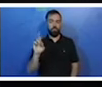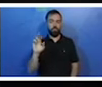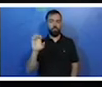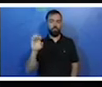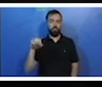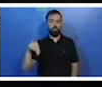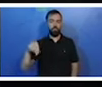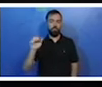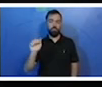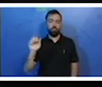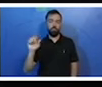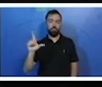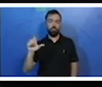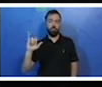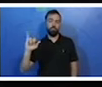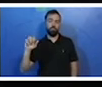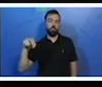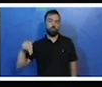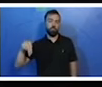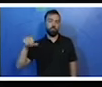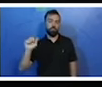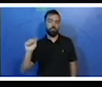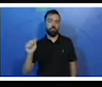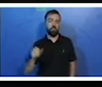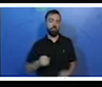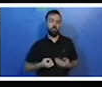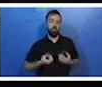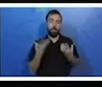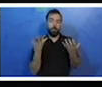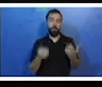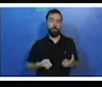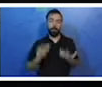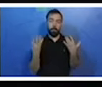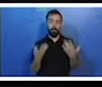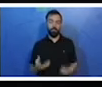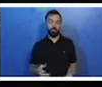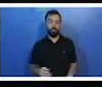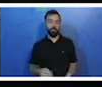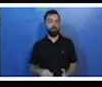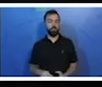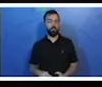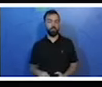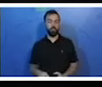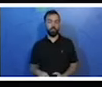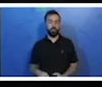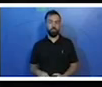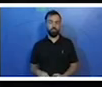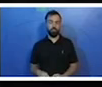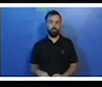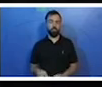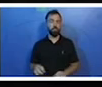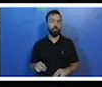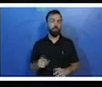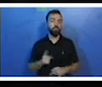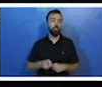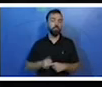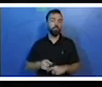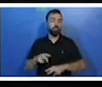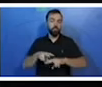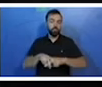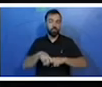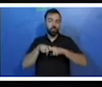radicais são esportes que causam adrenalina, né, euforia na gente por causa desses riscos, a